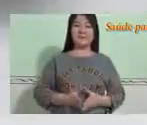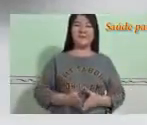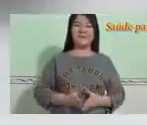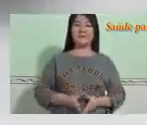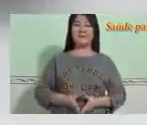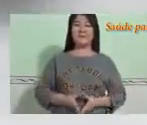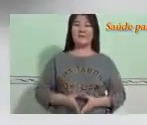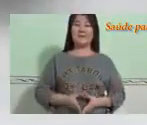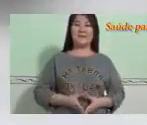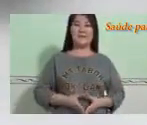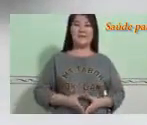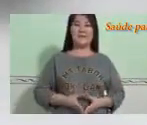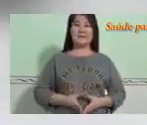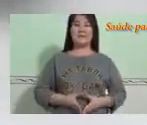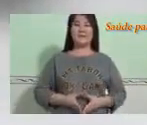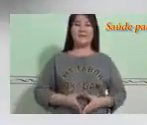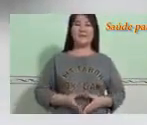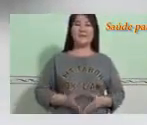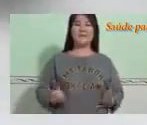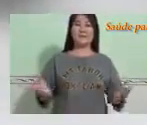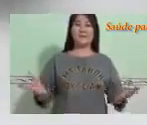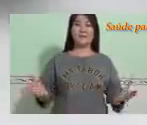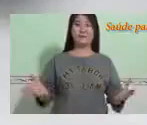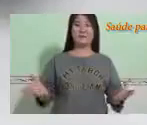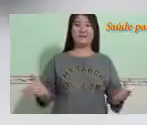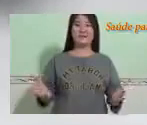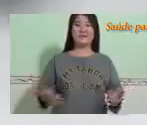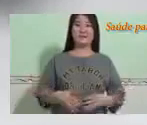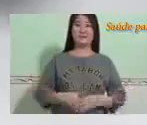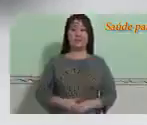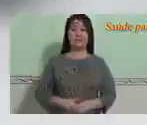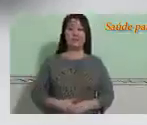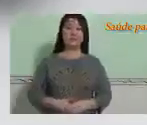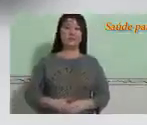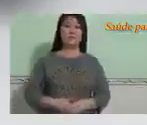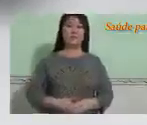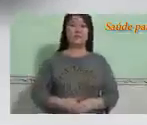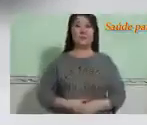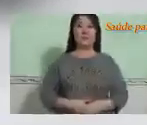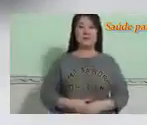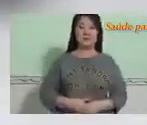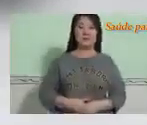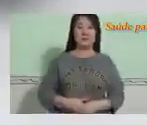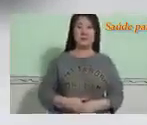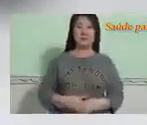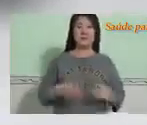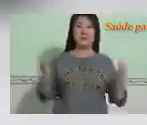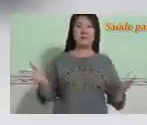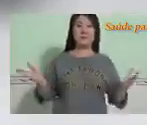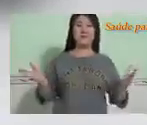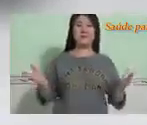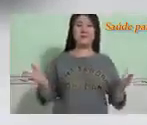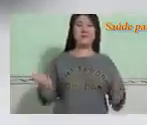que haja tempo suficiente do organismo produzir anticorpos suficientes contra o vírus para serem detectados através de